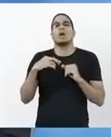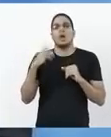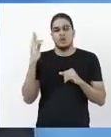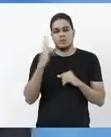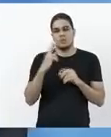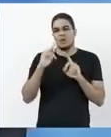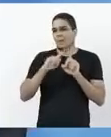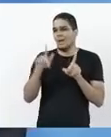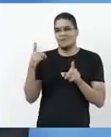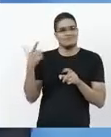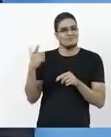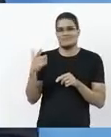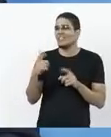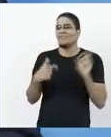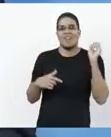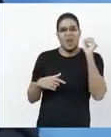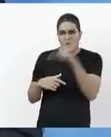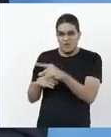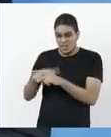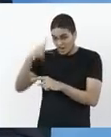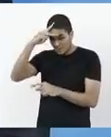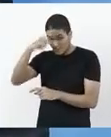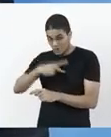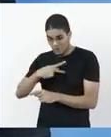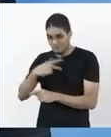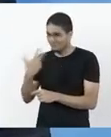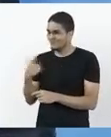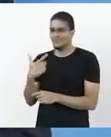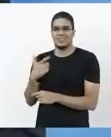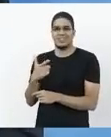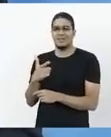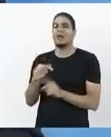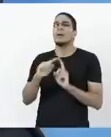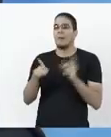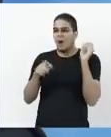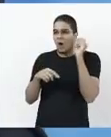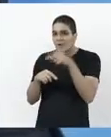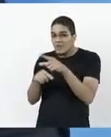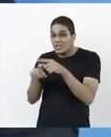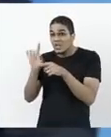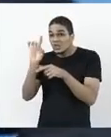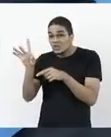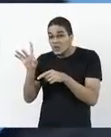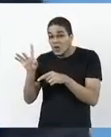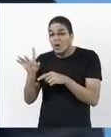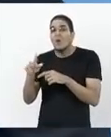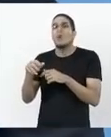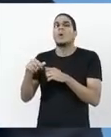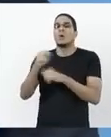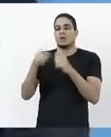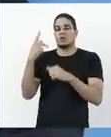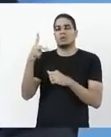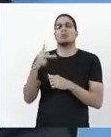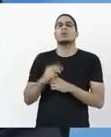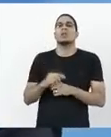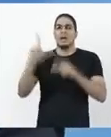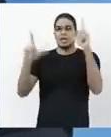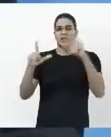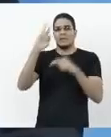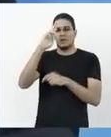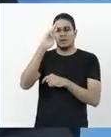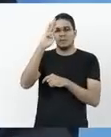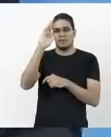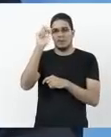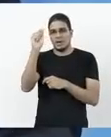ofensa pessoal e sim ofensa ou crítica à gestão. A RBA agradece a presença de todos